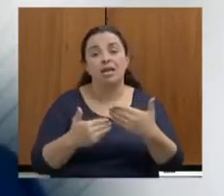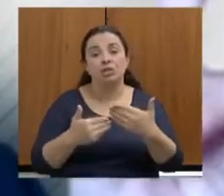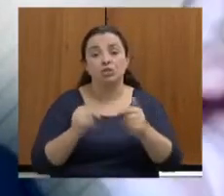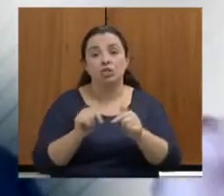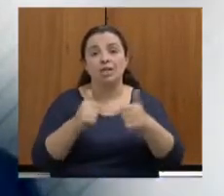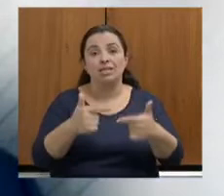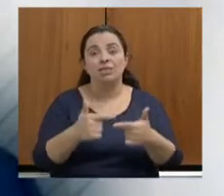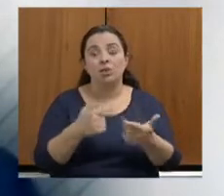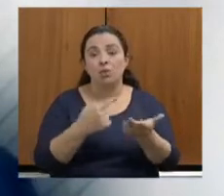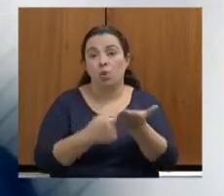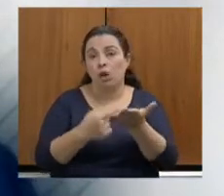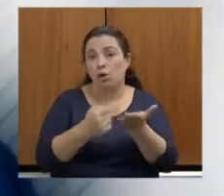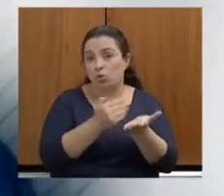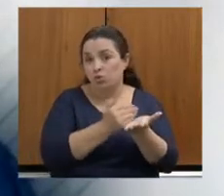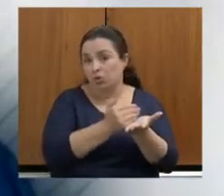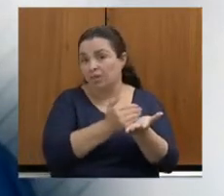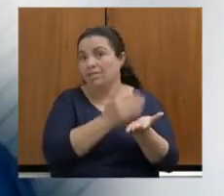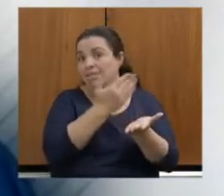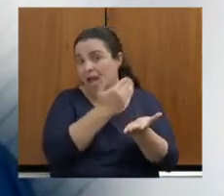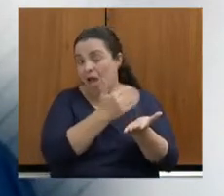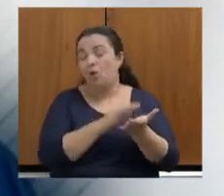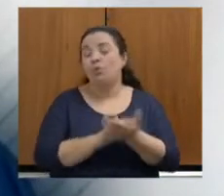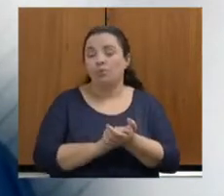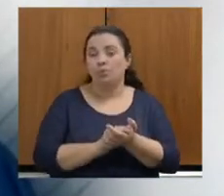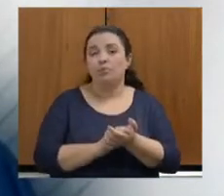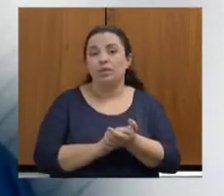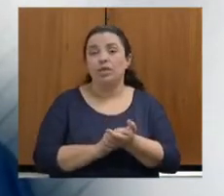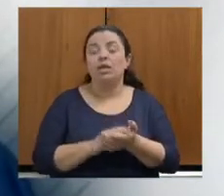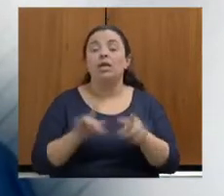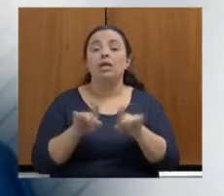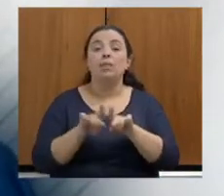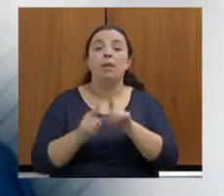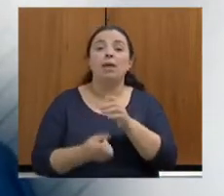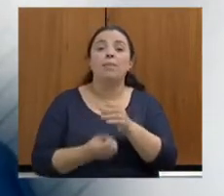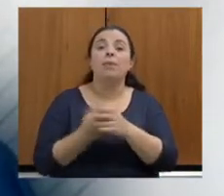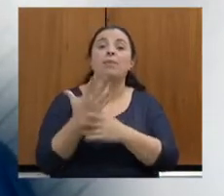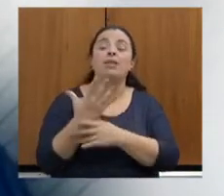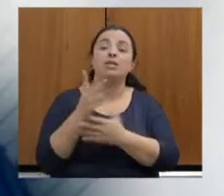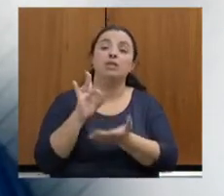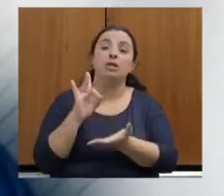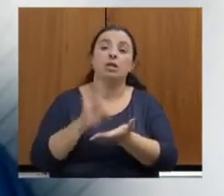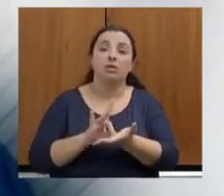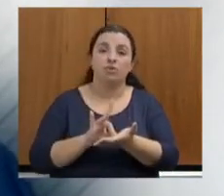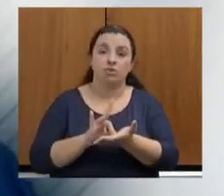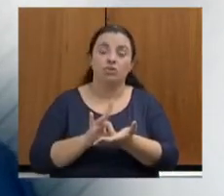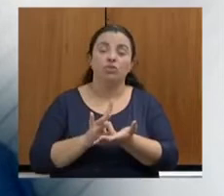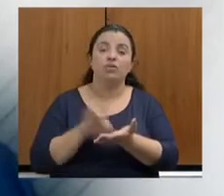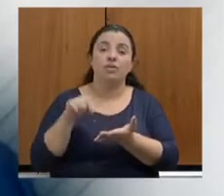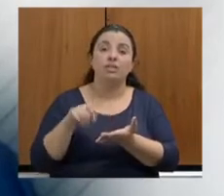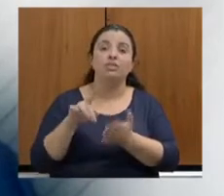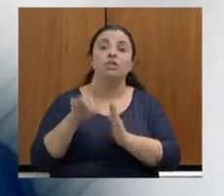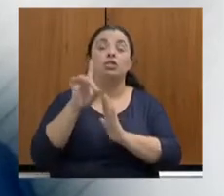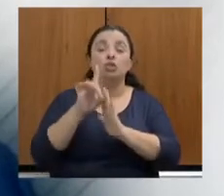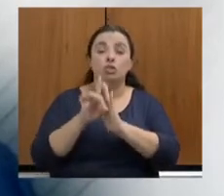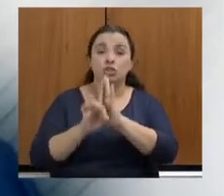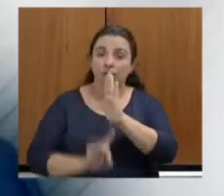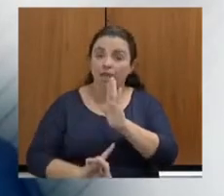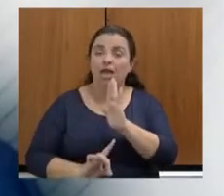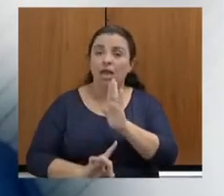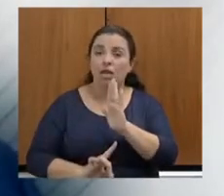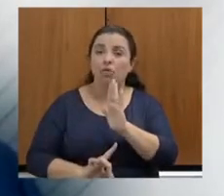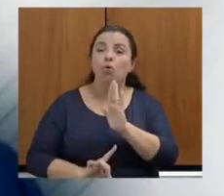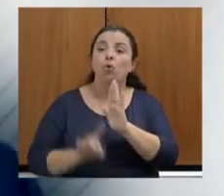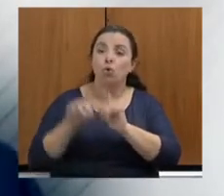que eu já vou tratar é guia a implementação efetiva desse direito inegável